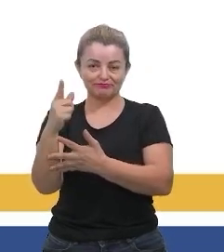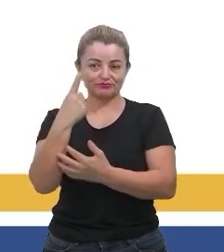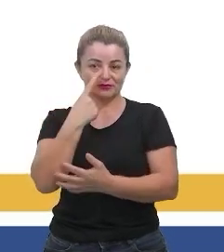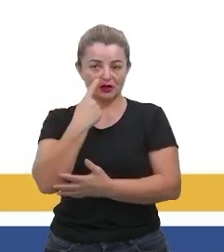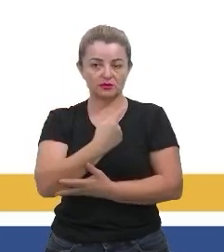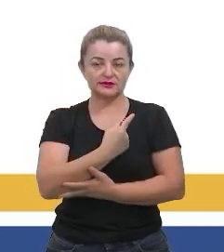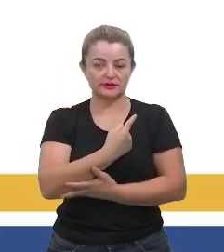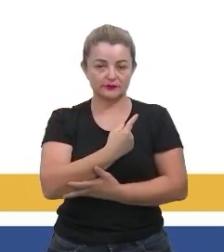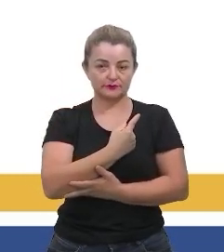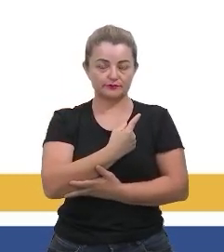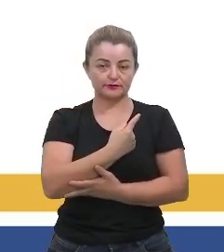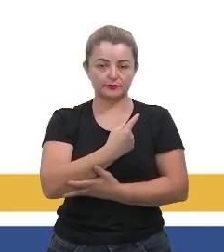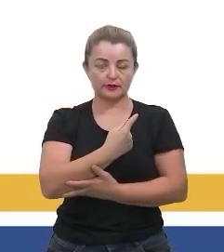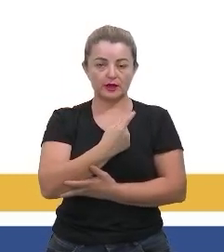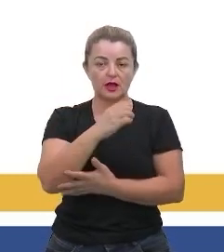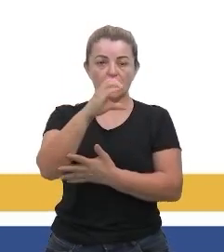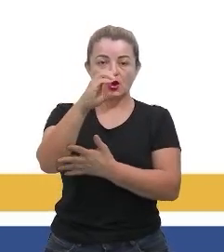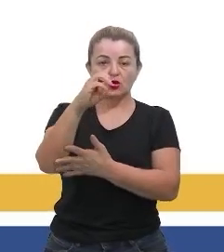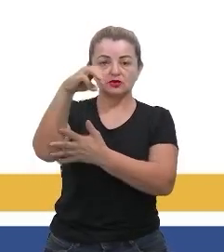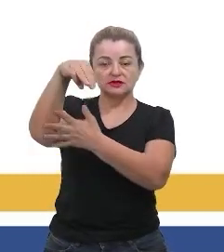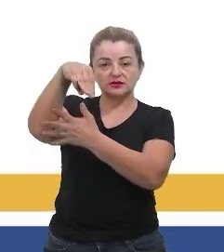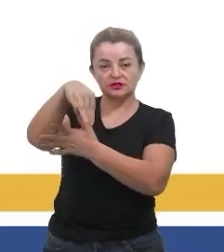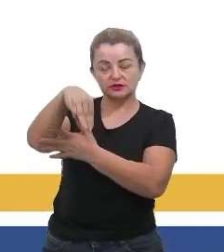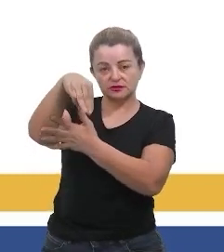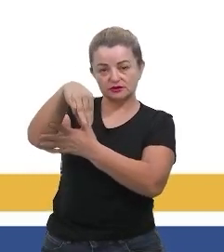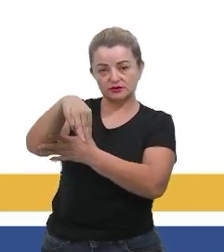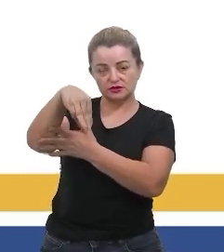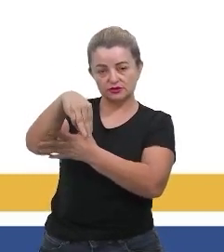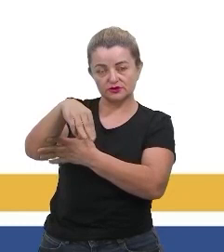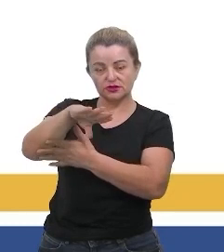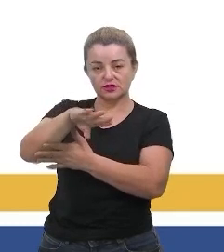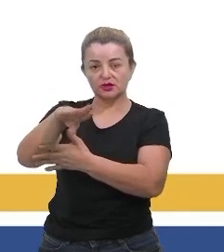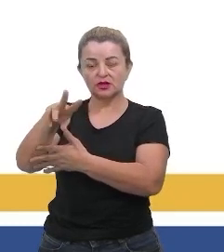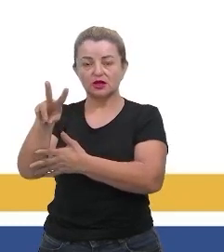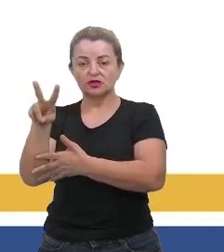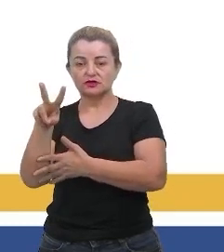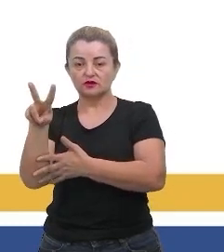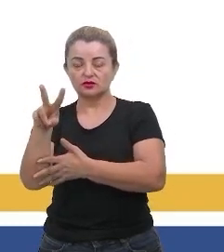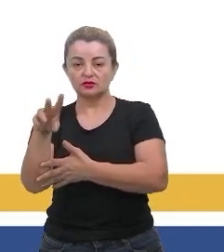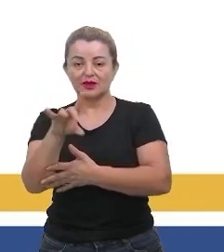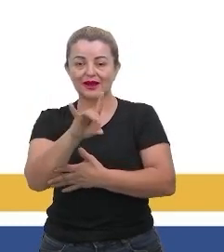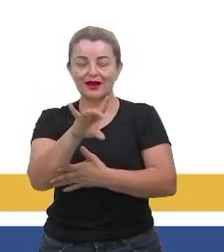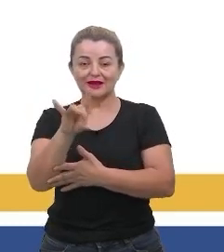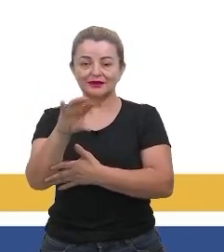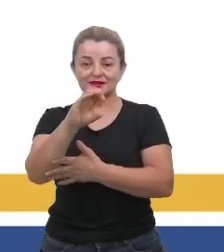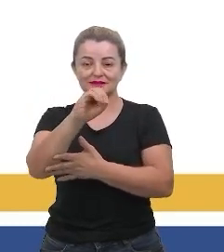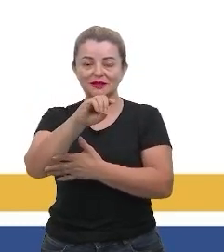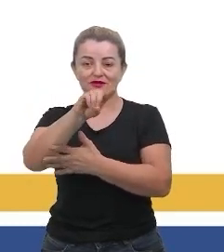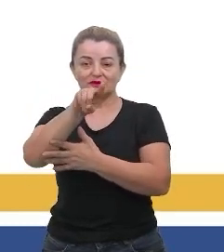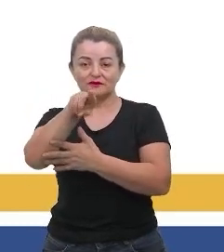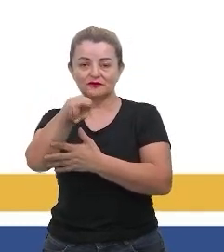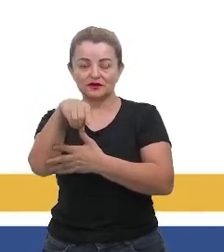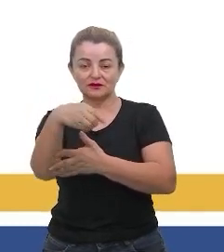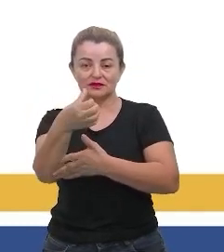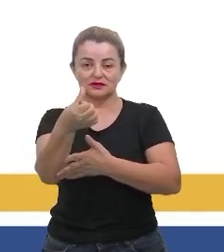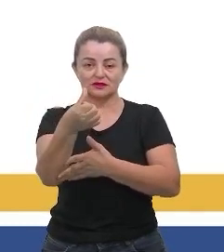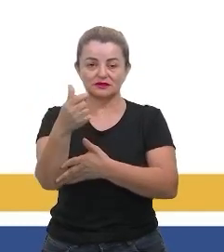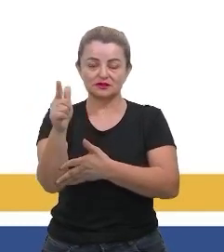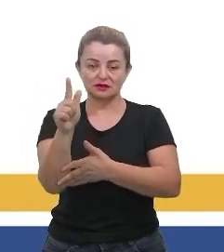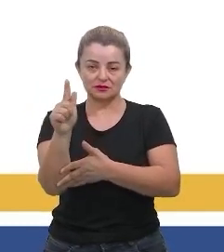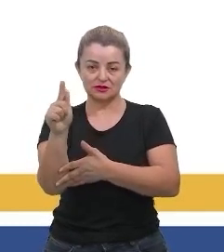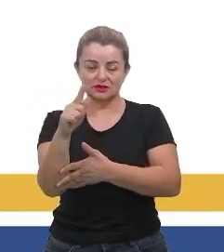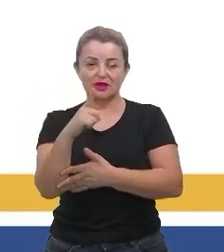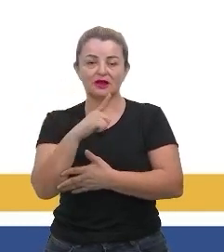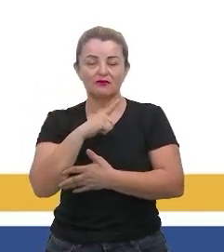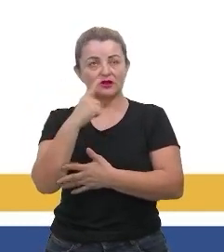final. Por centímetro cúbico de volume, ou seja, a cada 0,6 gramas, nós temos a ideia de por centímetro